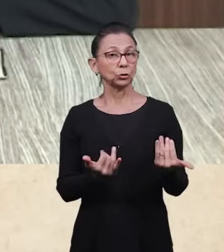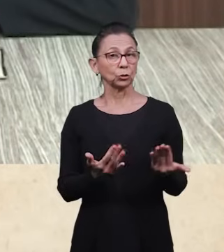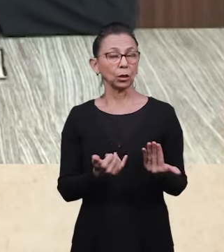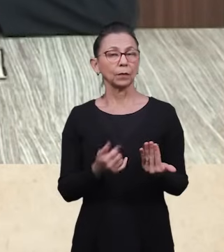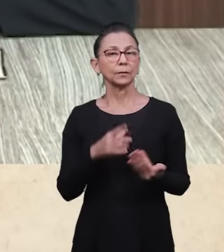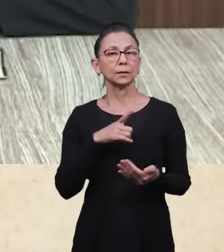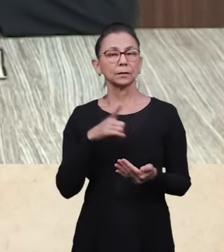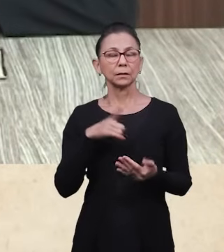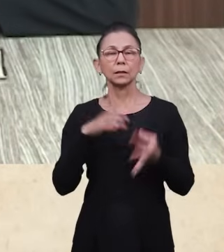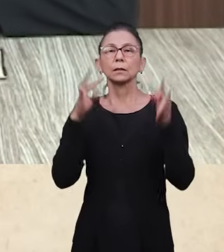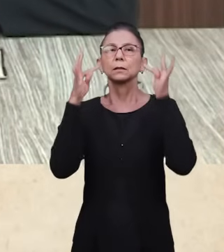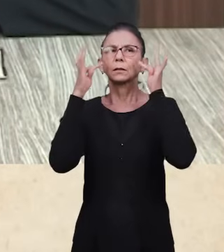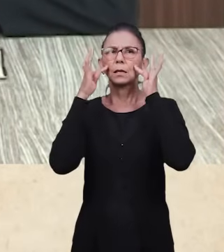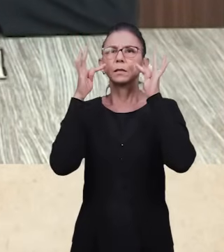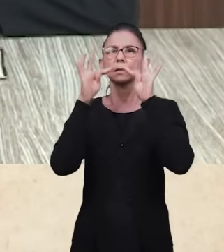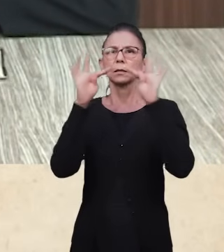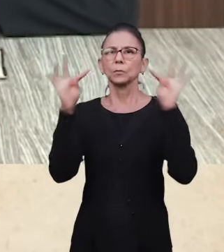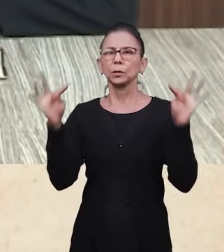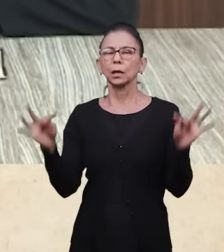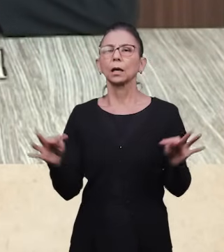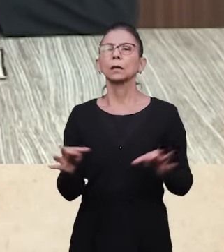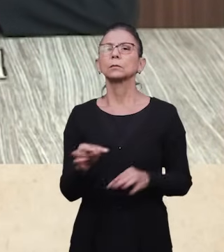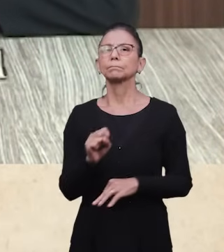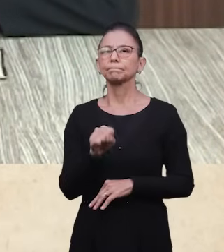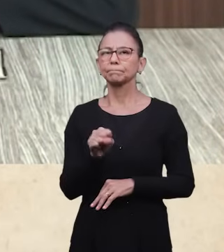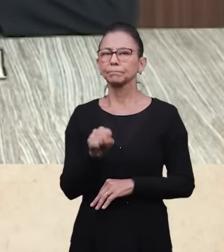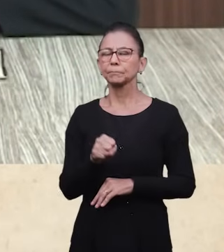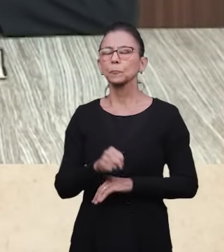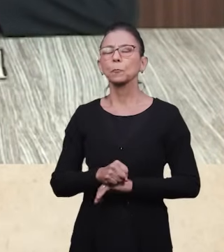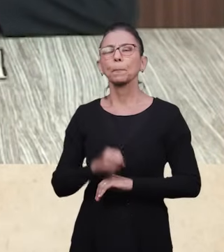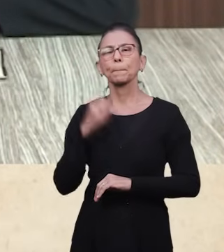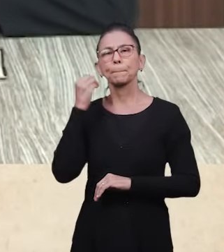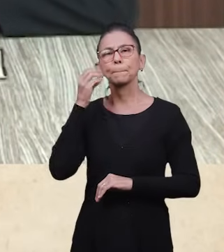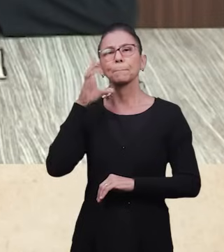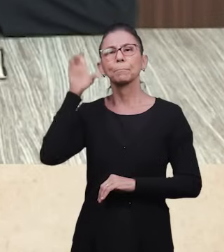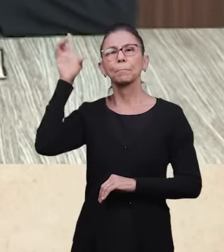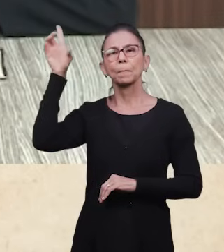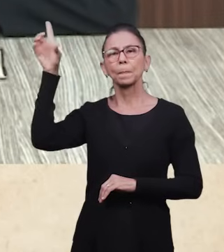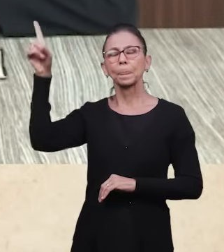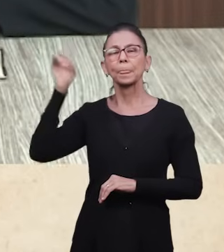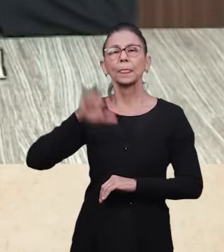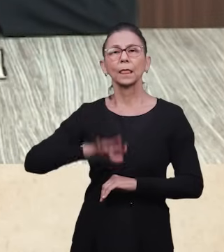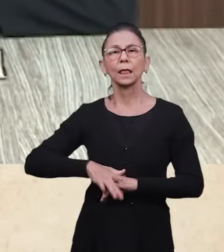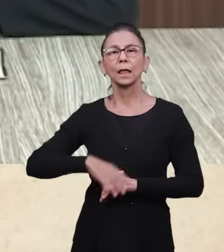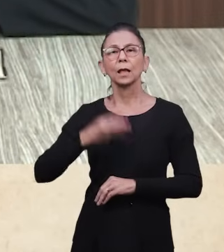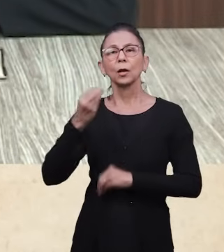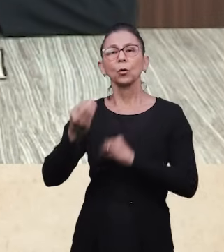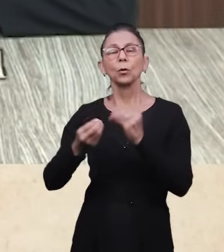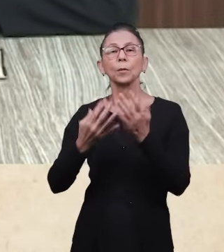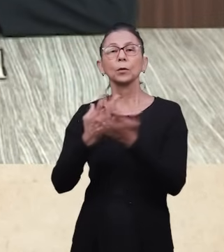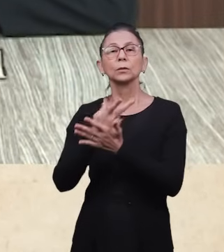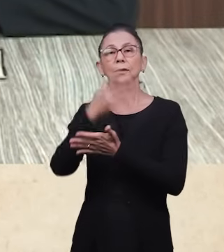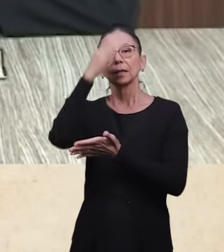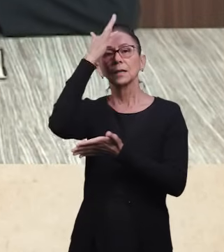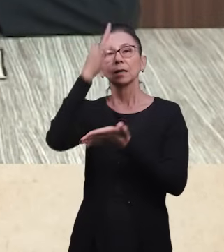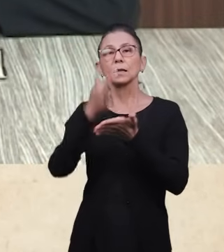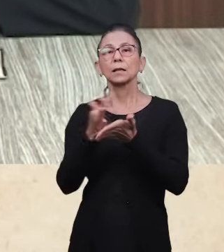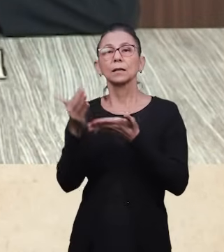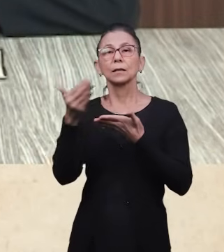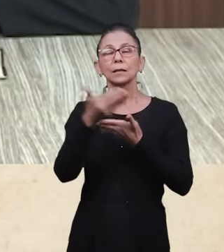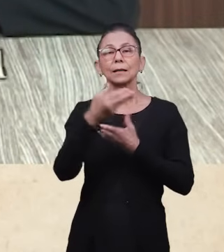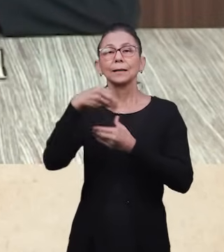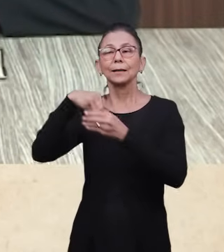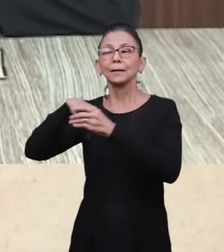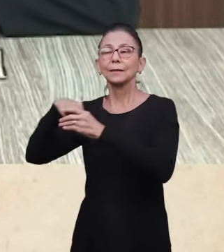jovens desta obra. Os jovens têm aprendido, não é, que a apostasia se manifesta no meio da